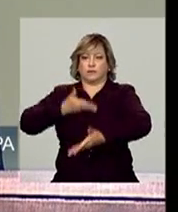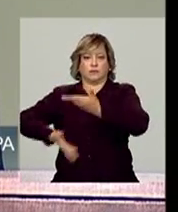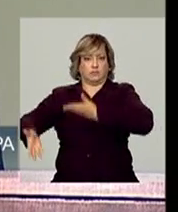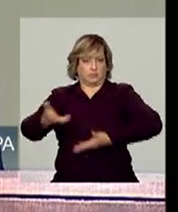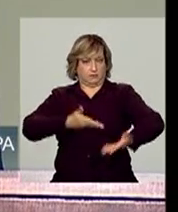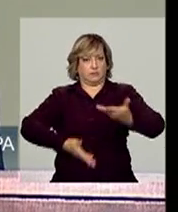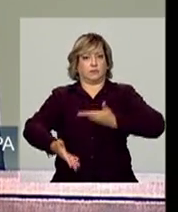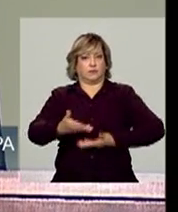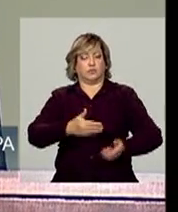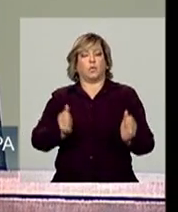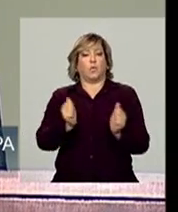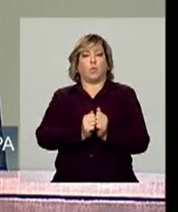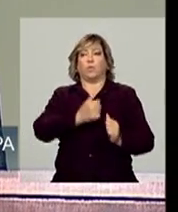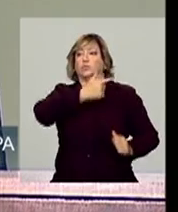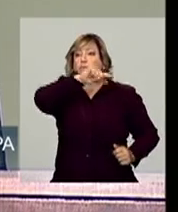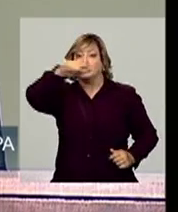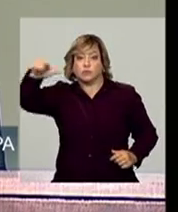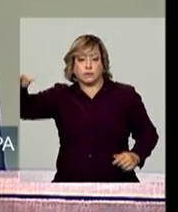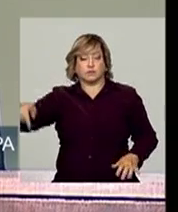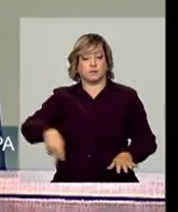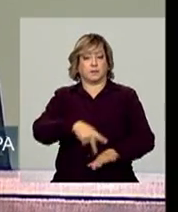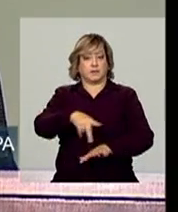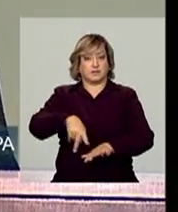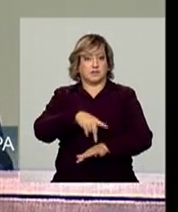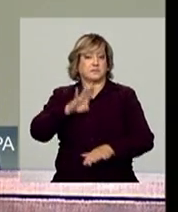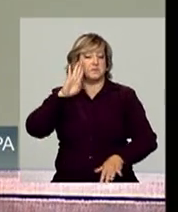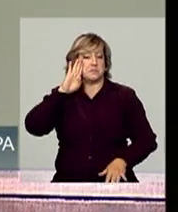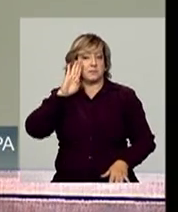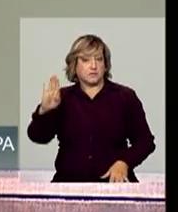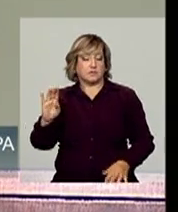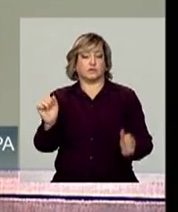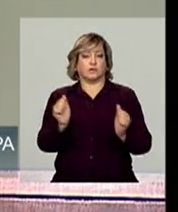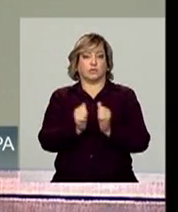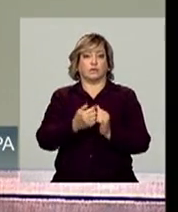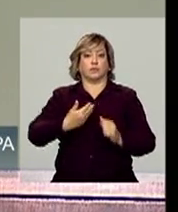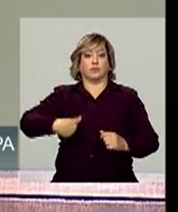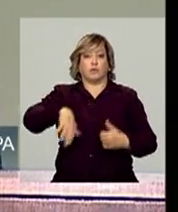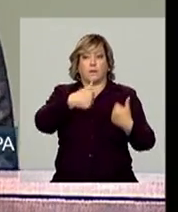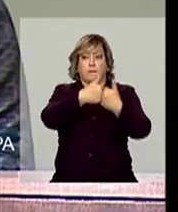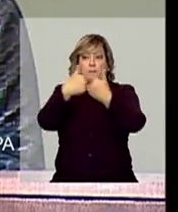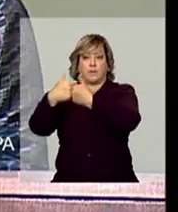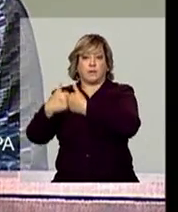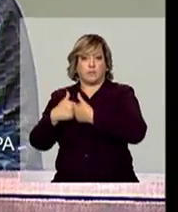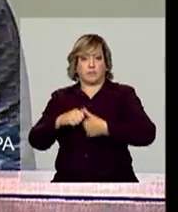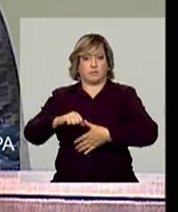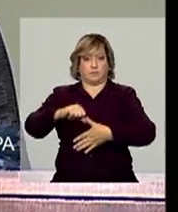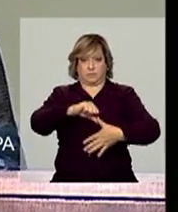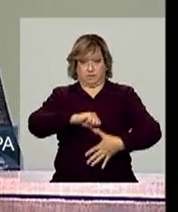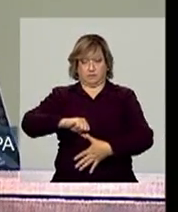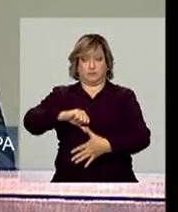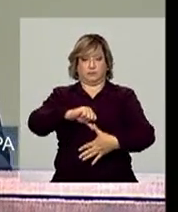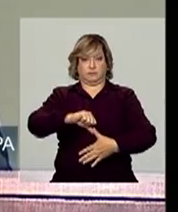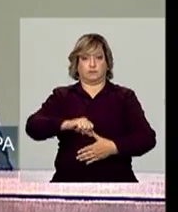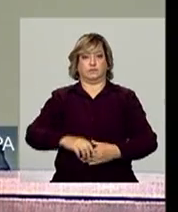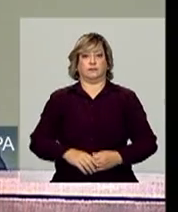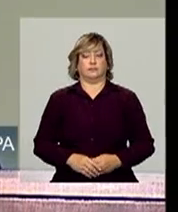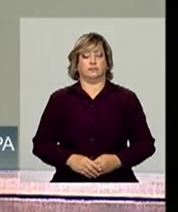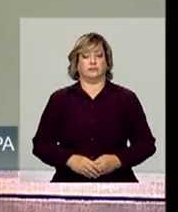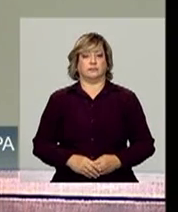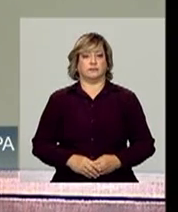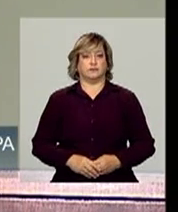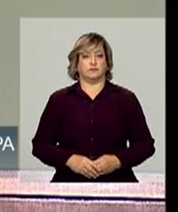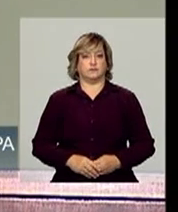com os demais países, principalmente com os nossos vizinhos da América do Sul.